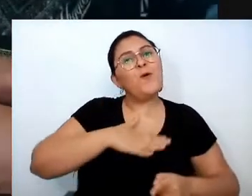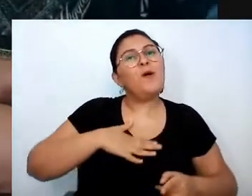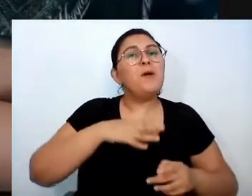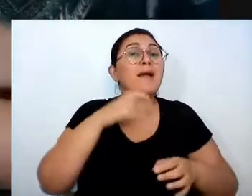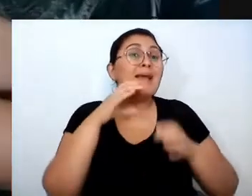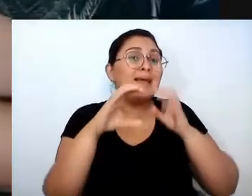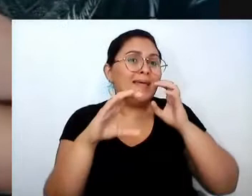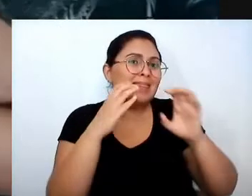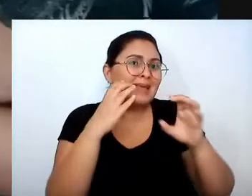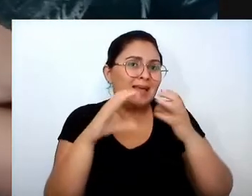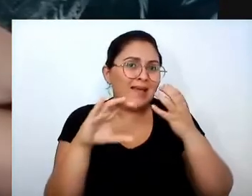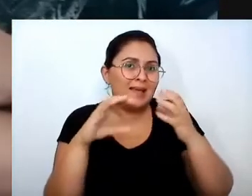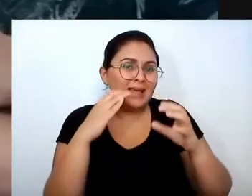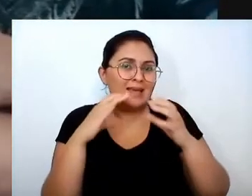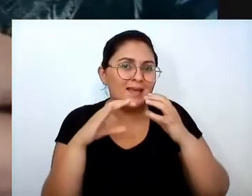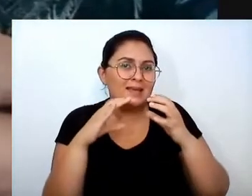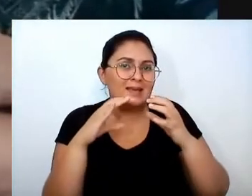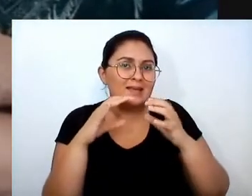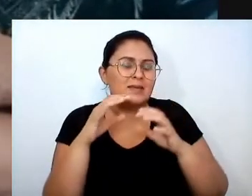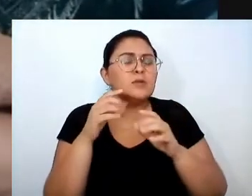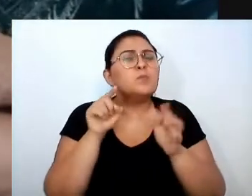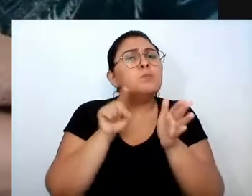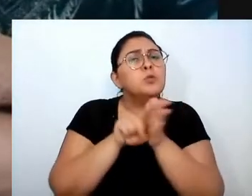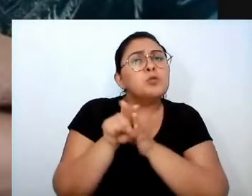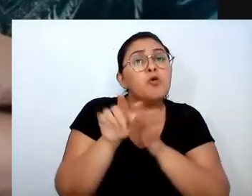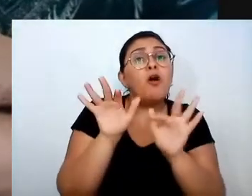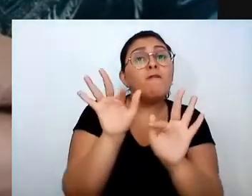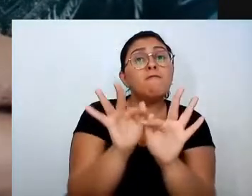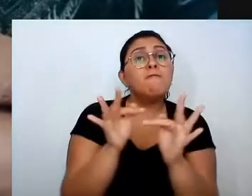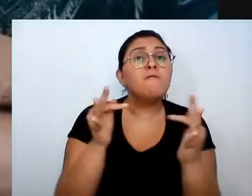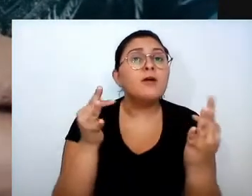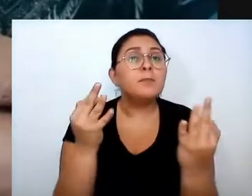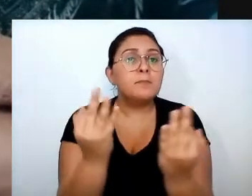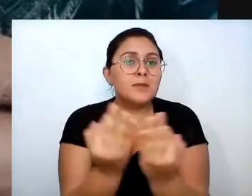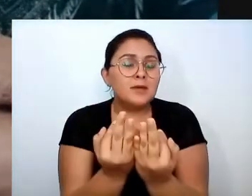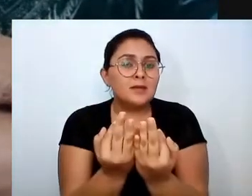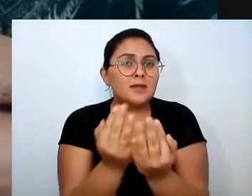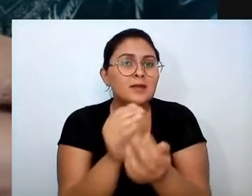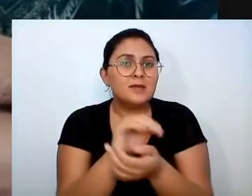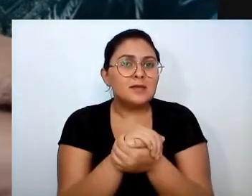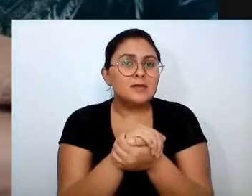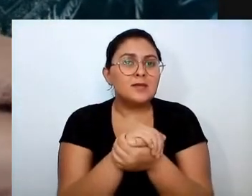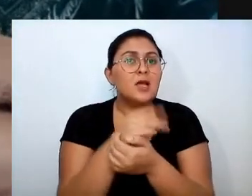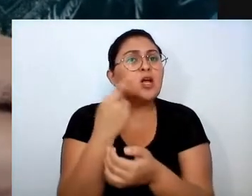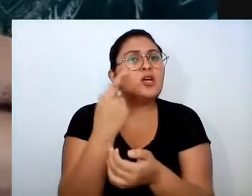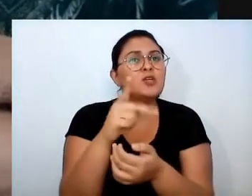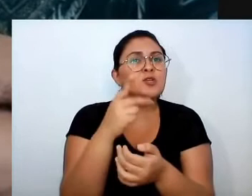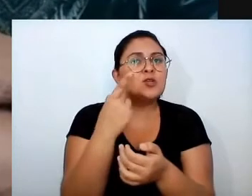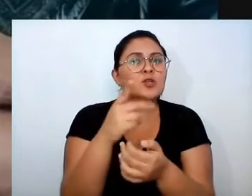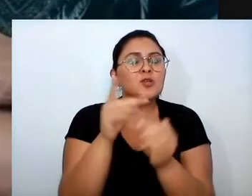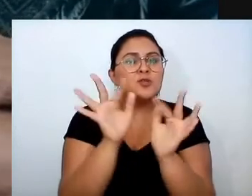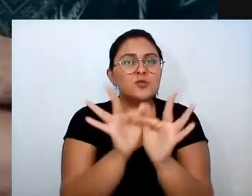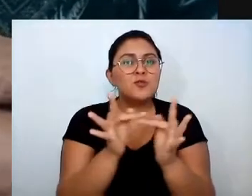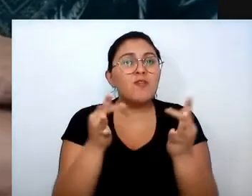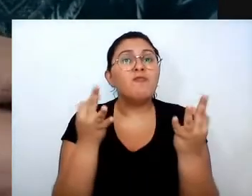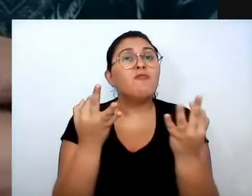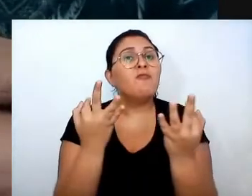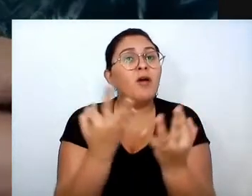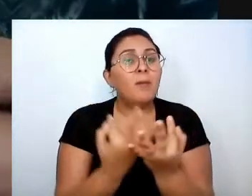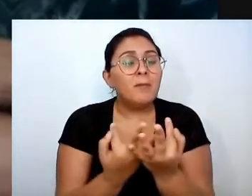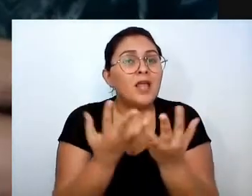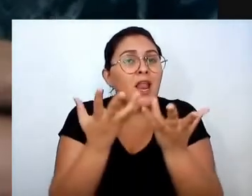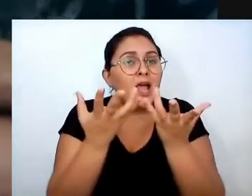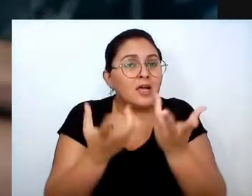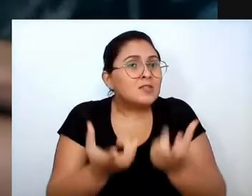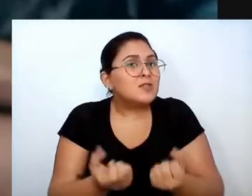E aí, como foi que a tua família recebeu, né, esse teu interesse pela música? Isso é uma pergunta de Jessé, né, teu interesse, Ah, tua vivência pela música.